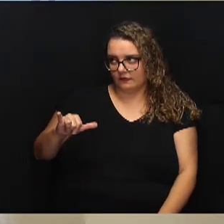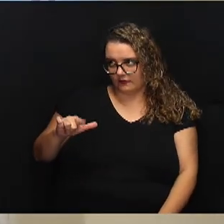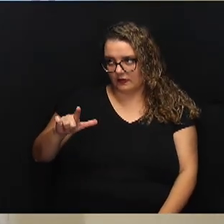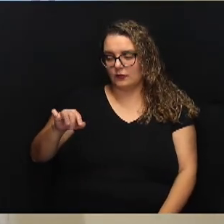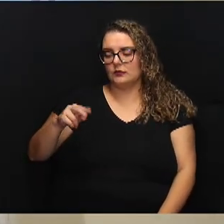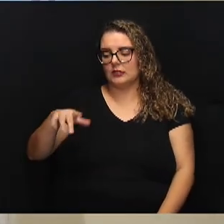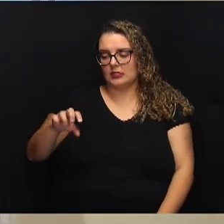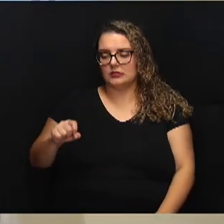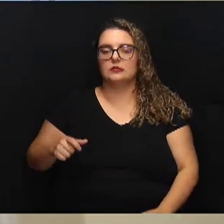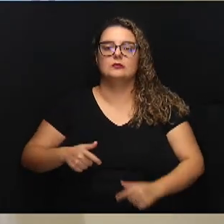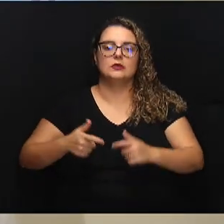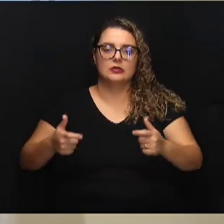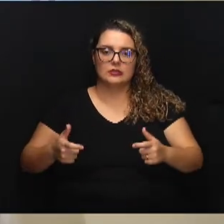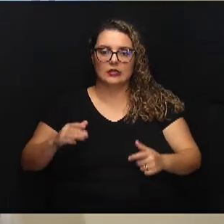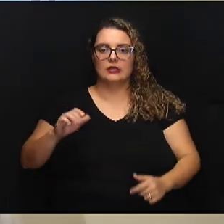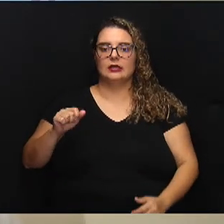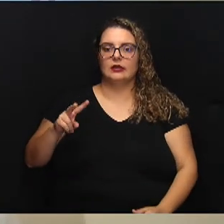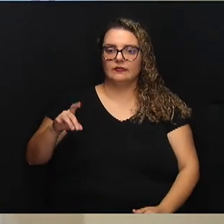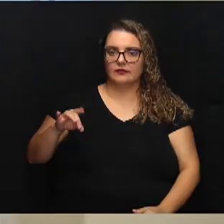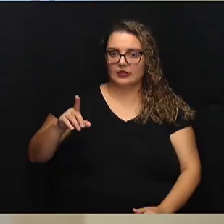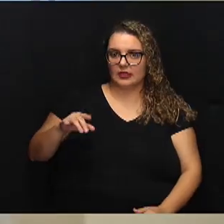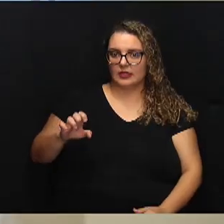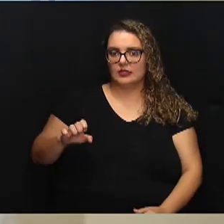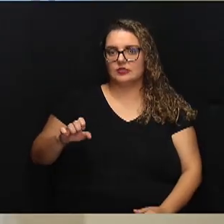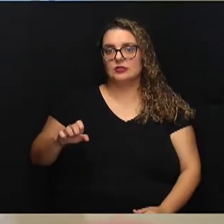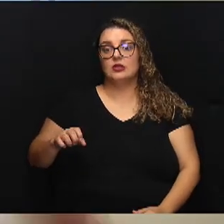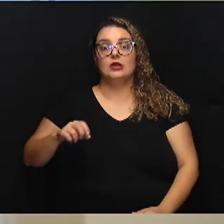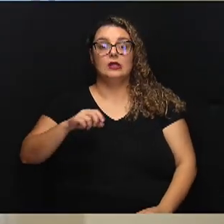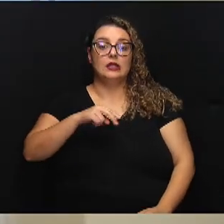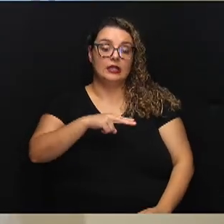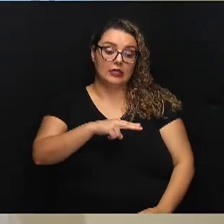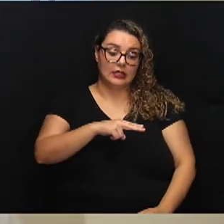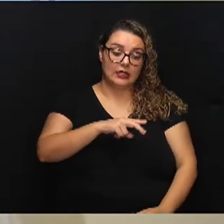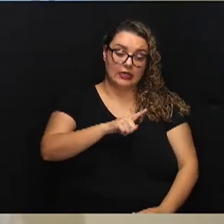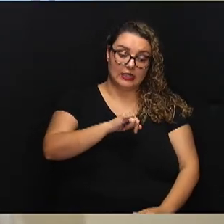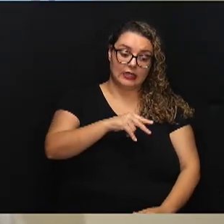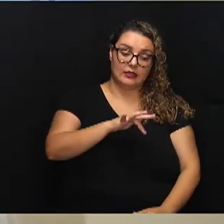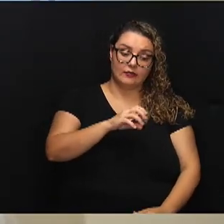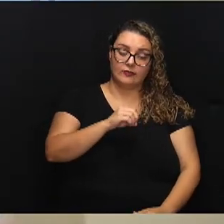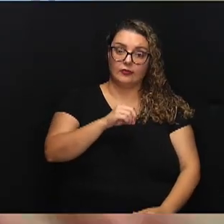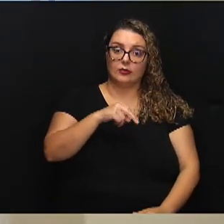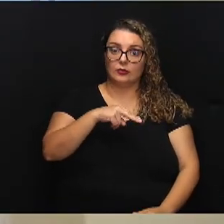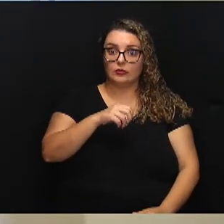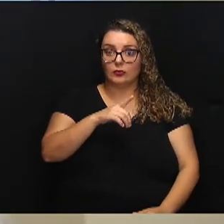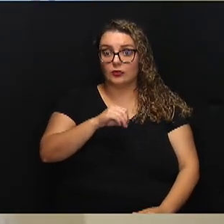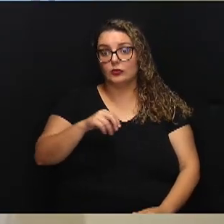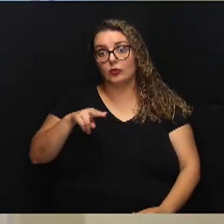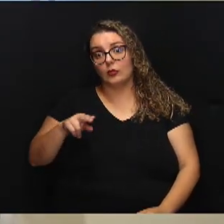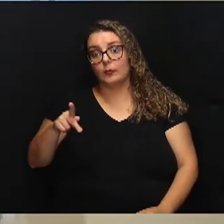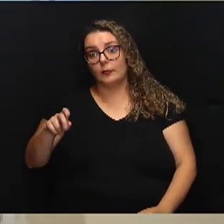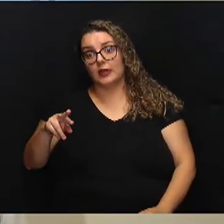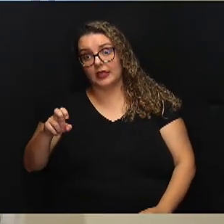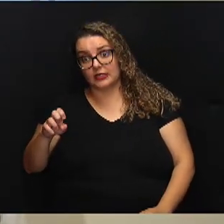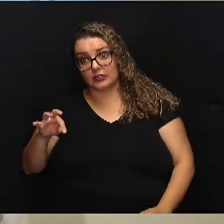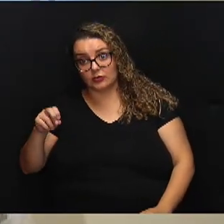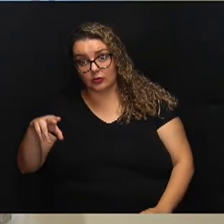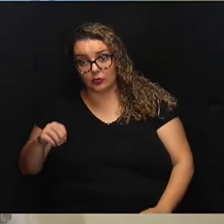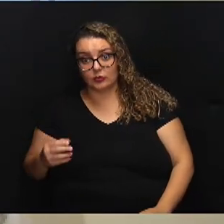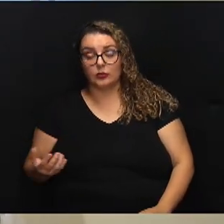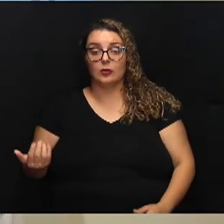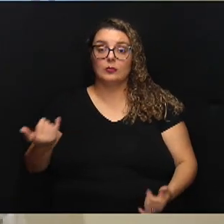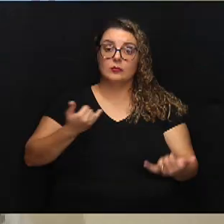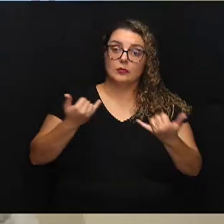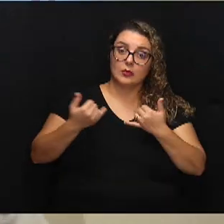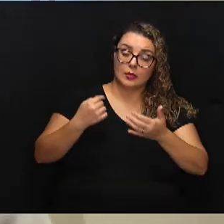estruturas da cavidade pélvica, acometimento de linfonodos e até mesmo do peritônio. Algumas pacientes me perguntam